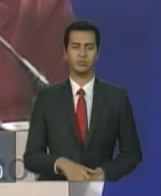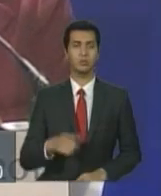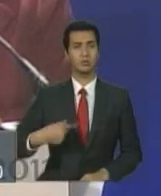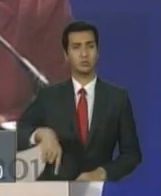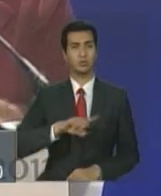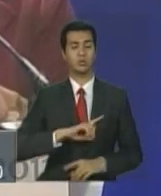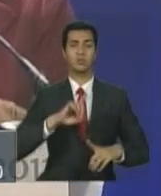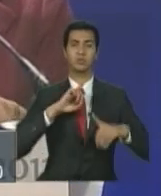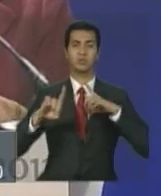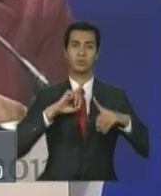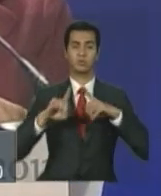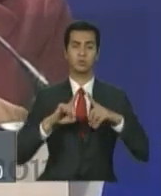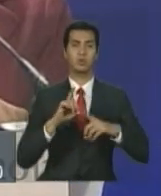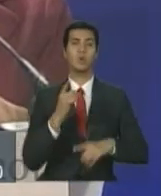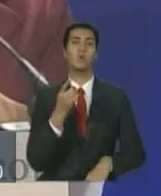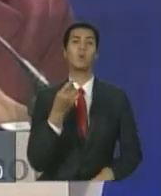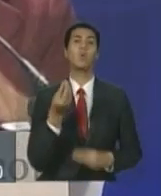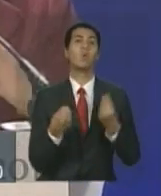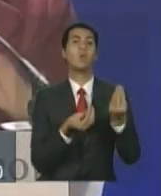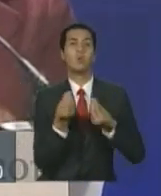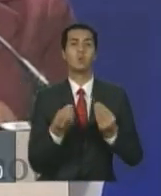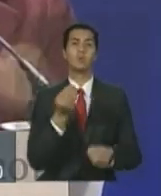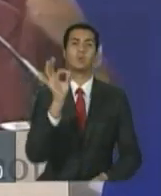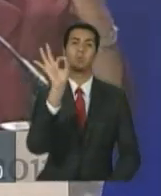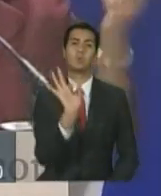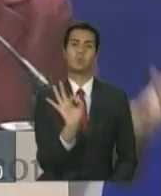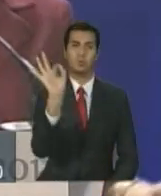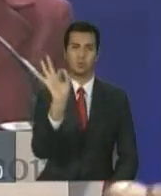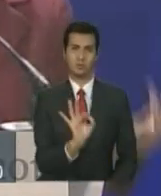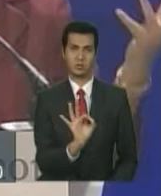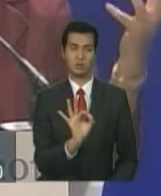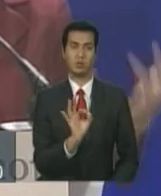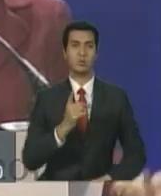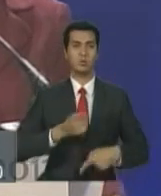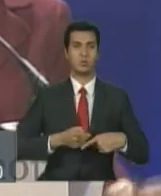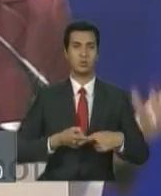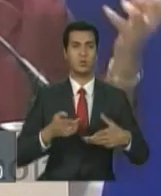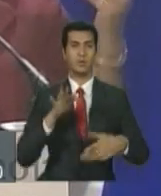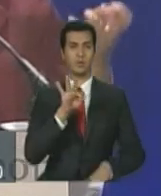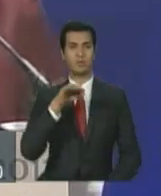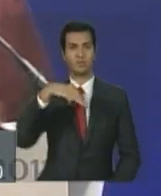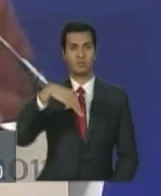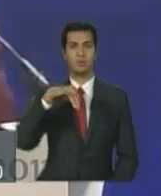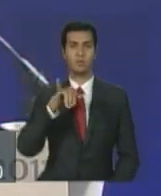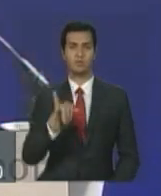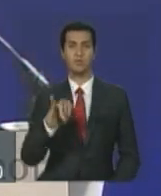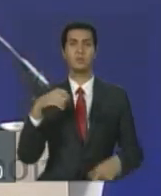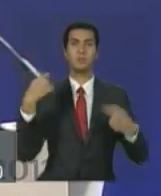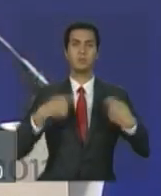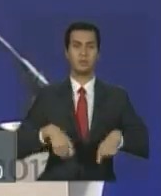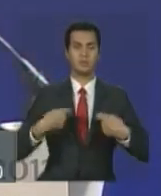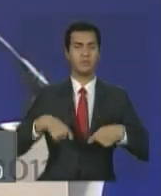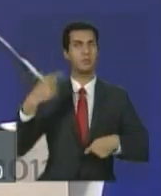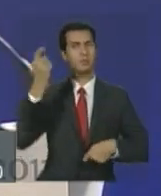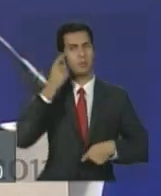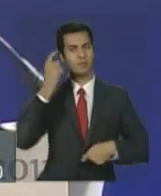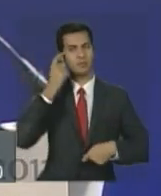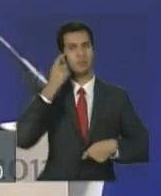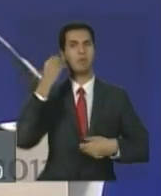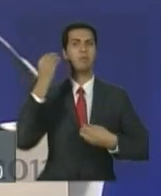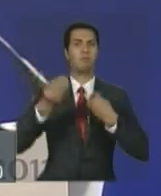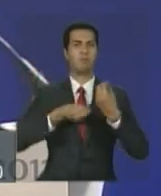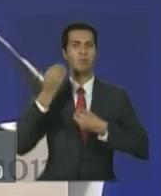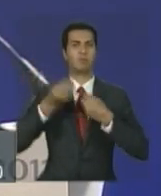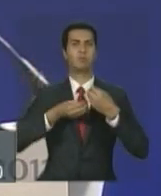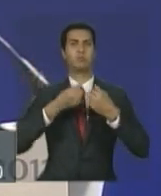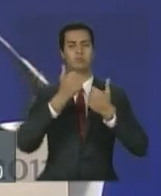cotas. Nós discutimos o fato de que a governança do FMI tem de refletir uma mudança na